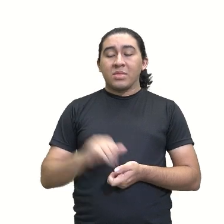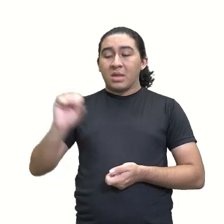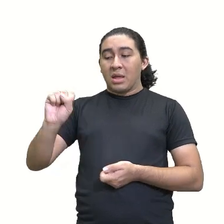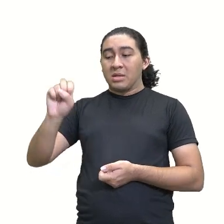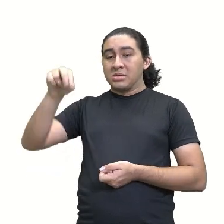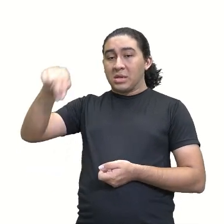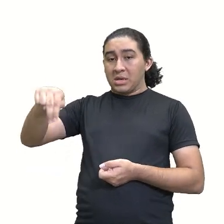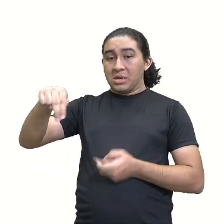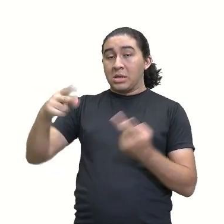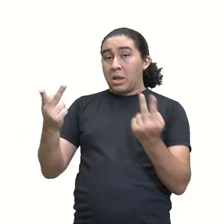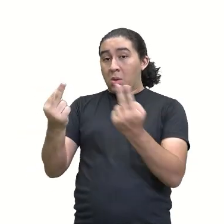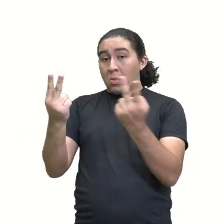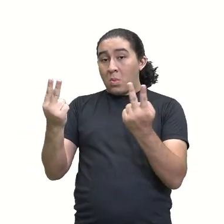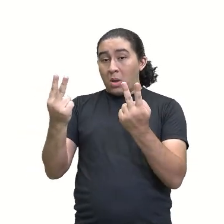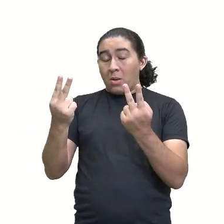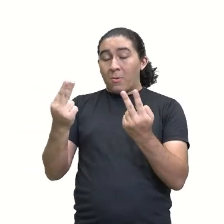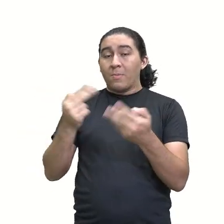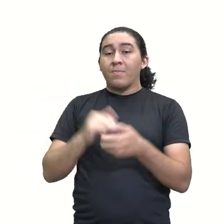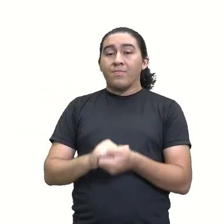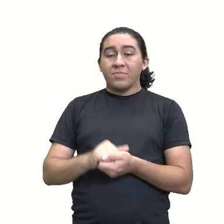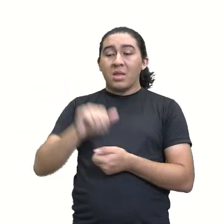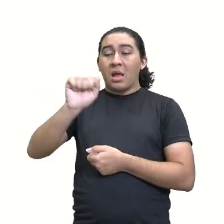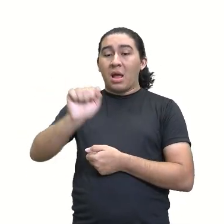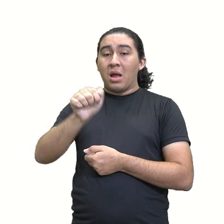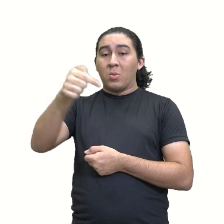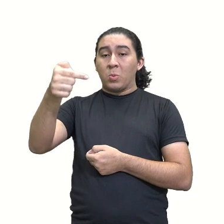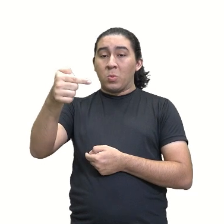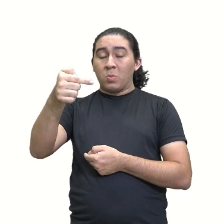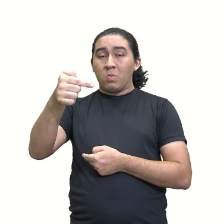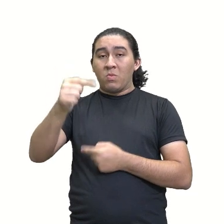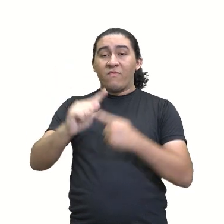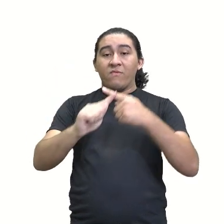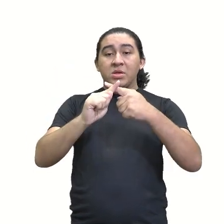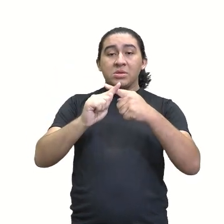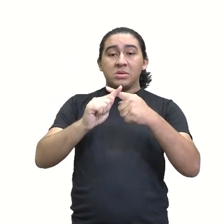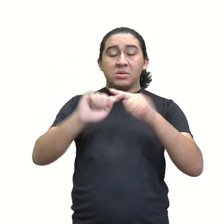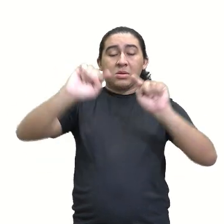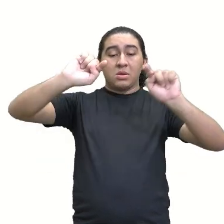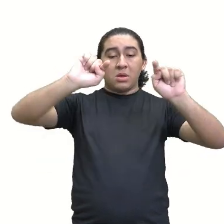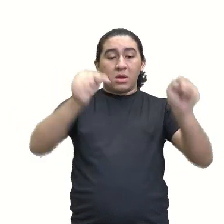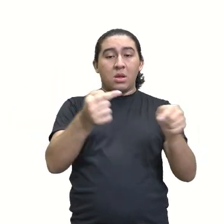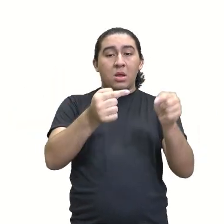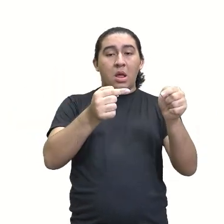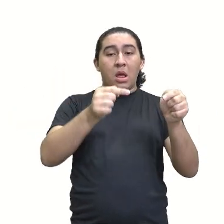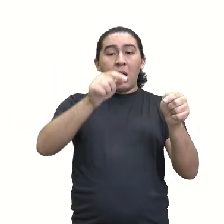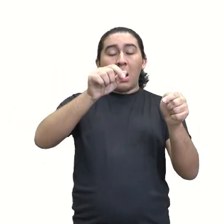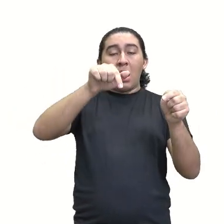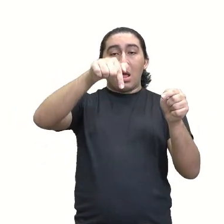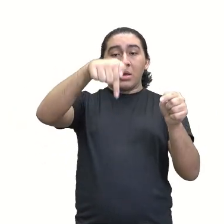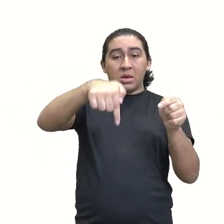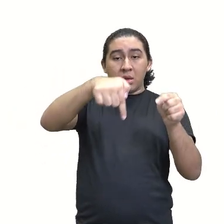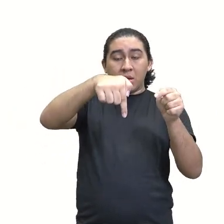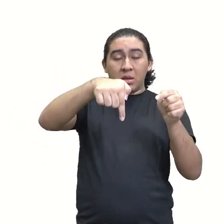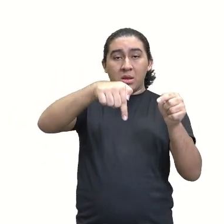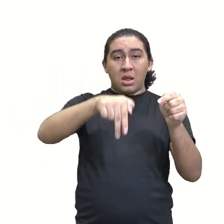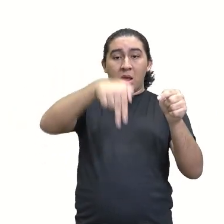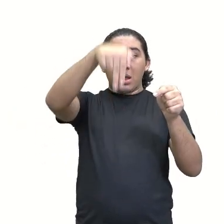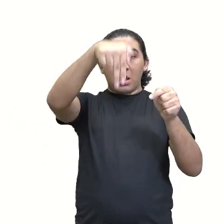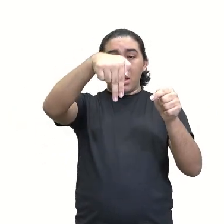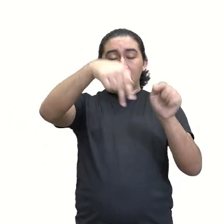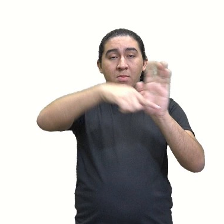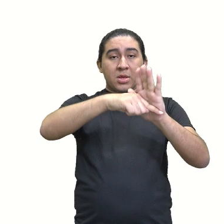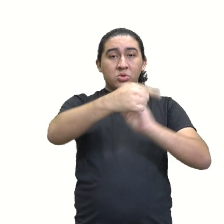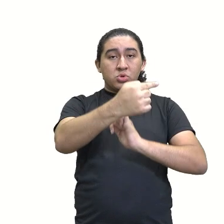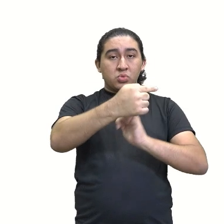PG é igual ao primeiro termo vezes a razão elevado a n menos